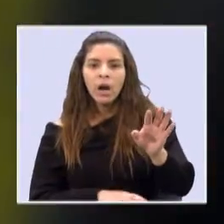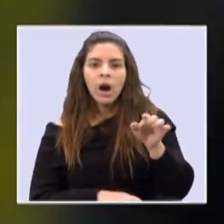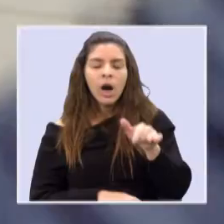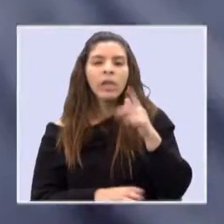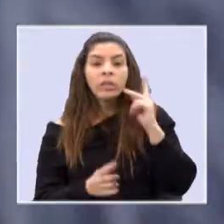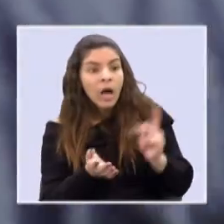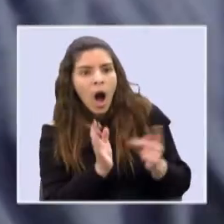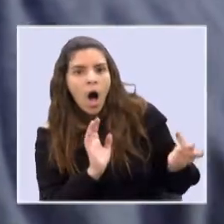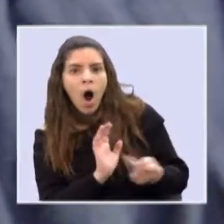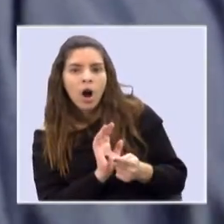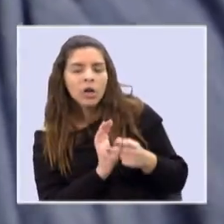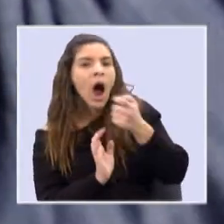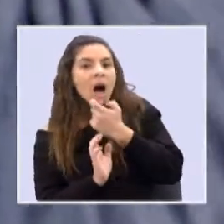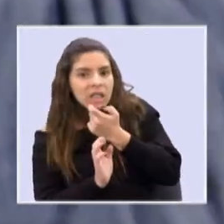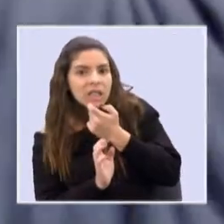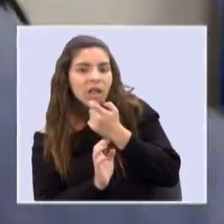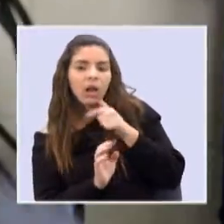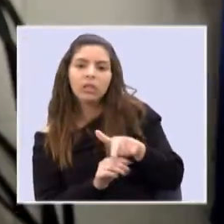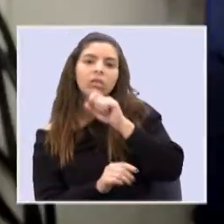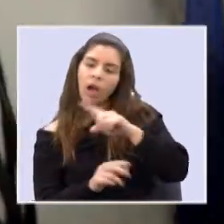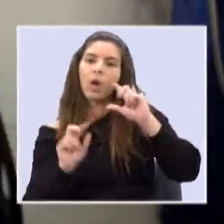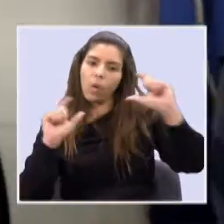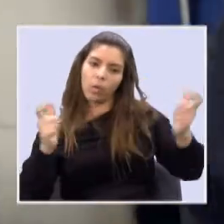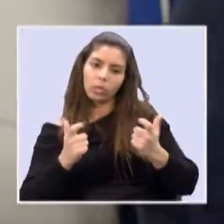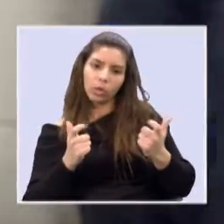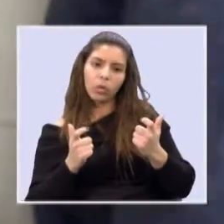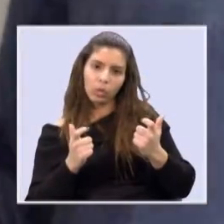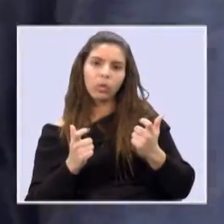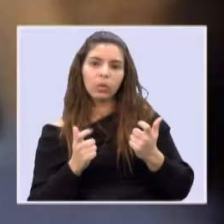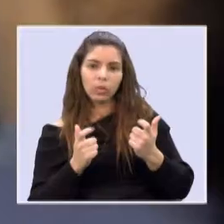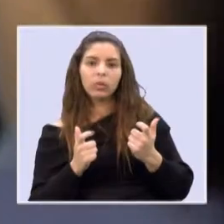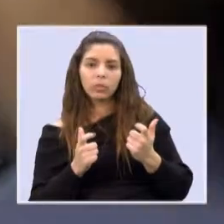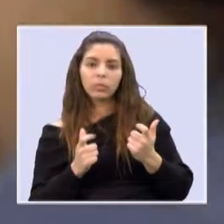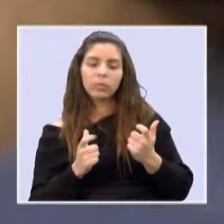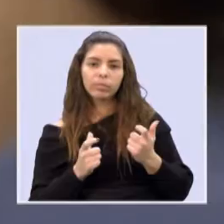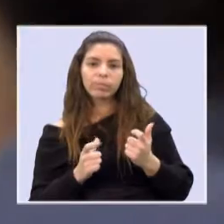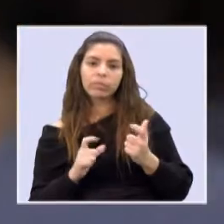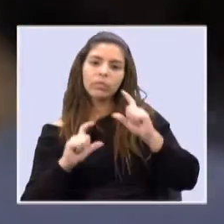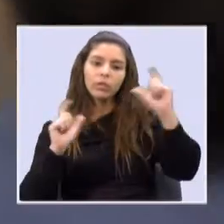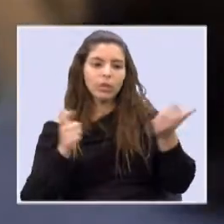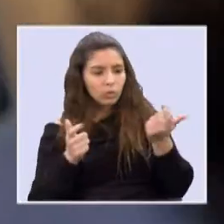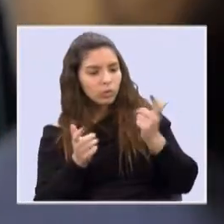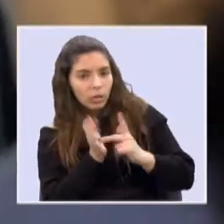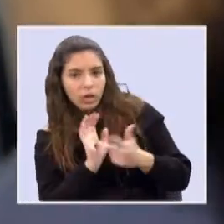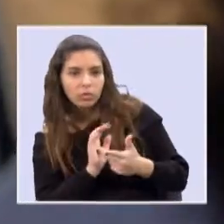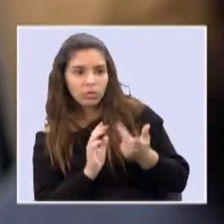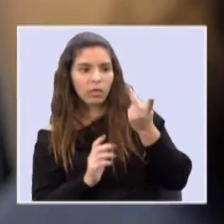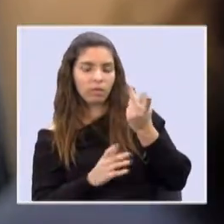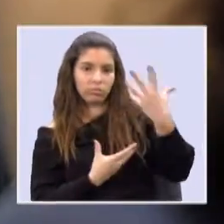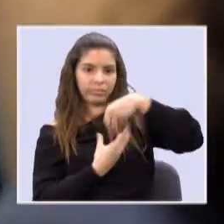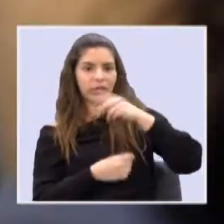termos da tecnologia, precisamente para ter controle sobre essa, digamos, intromissão da